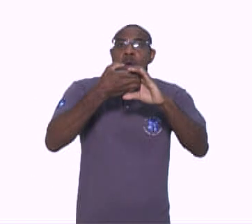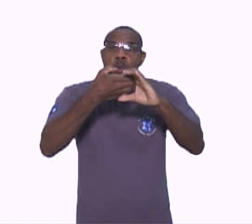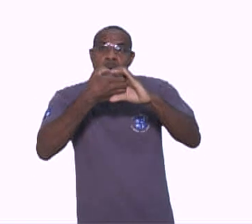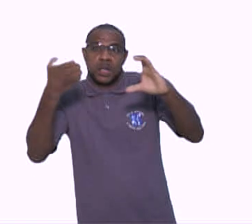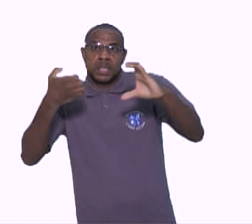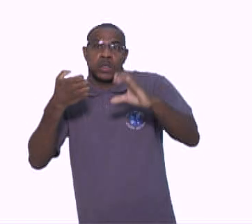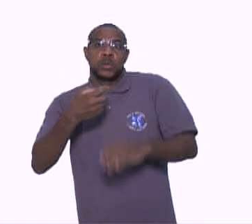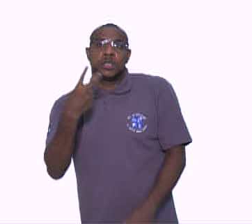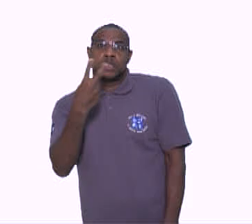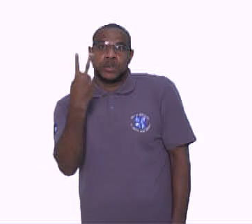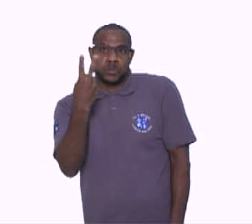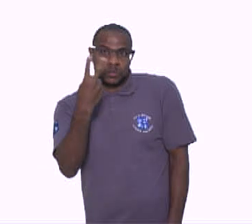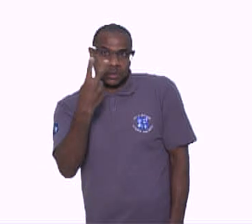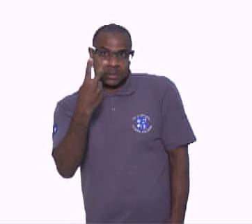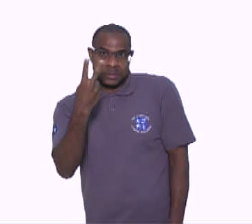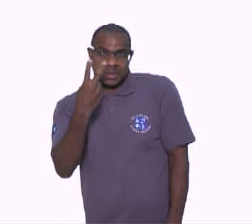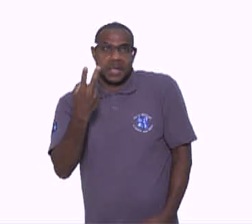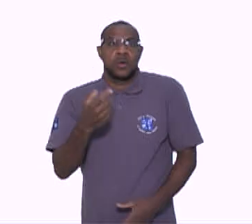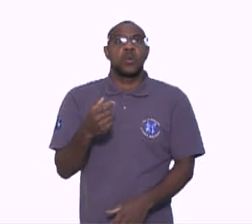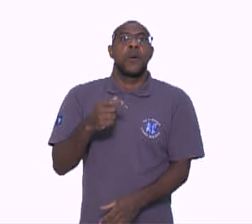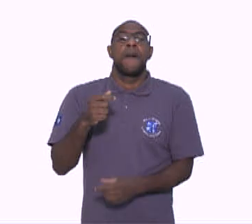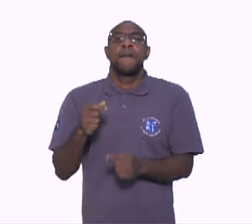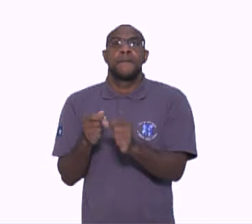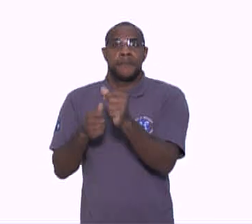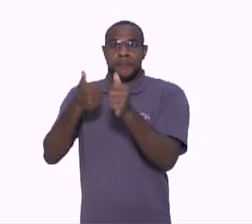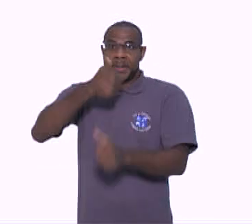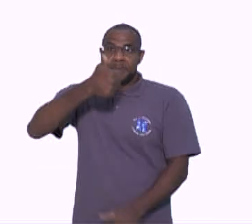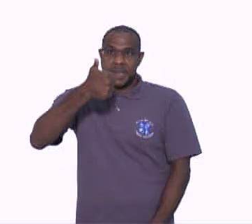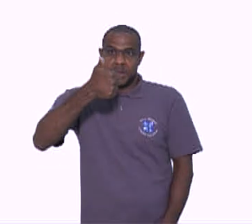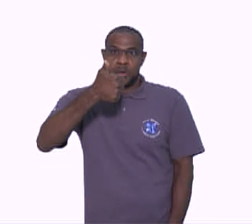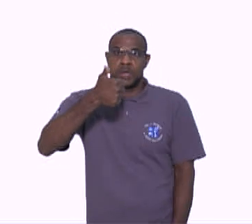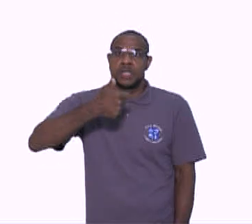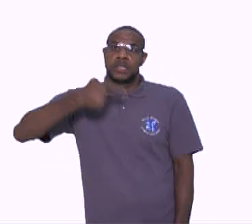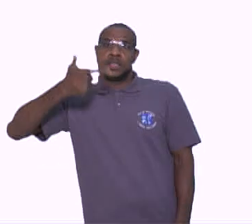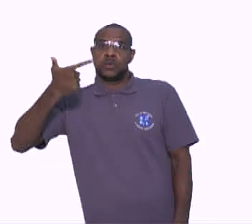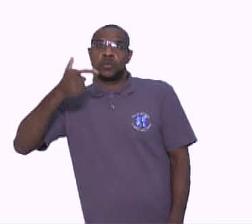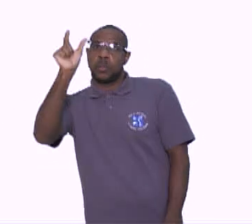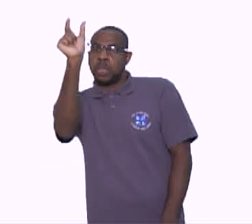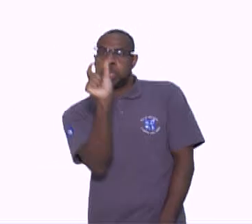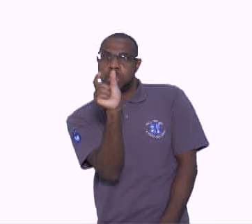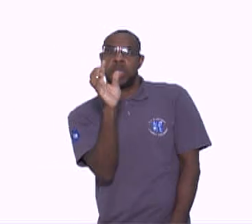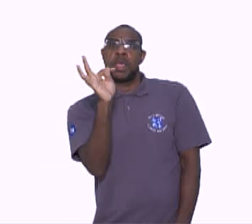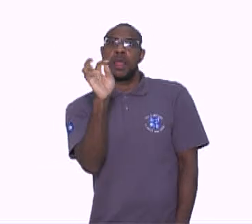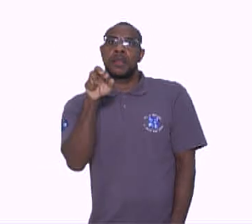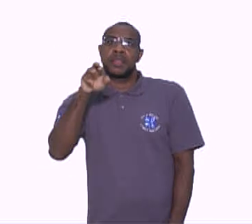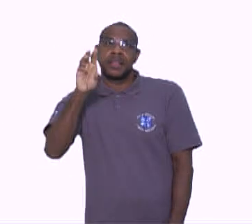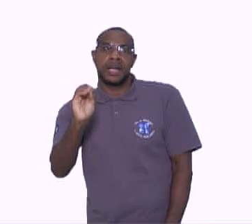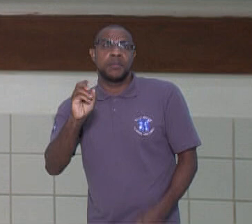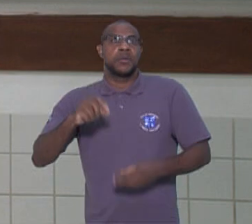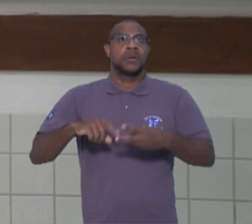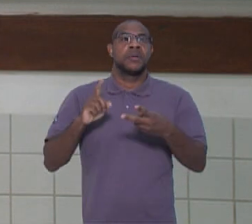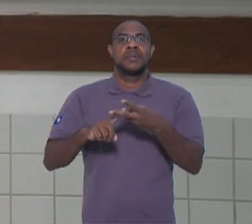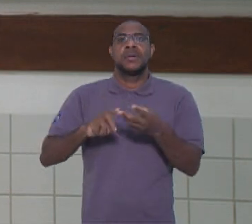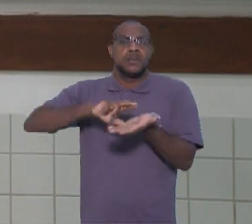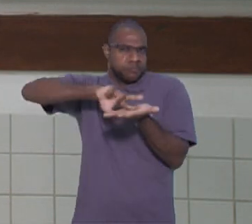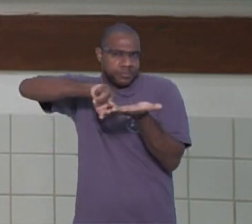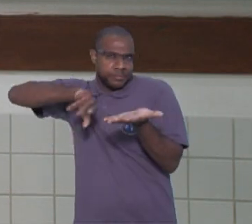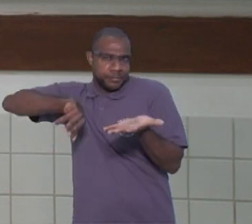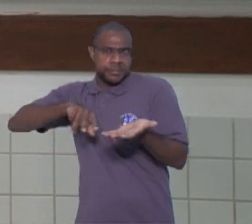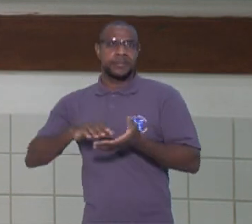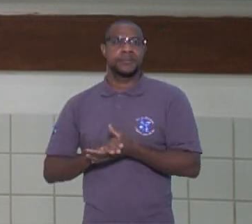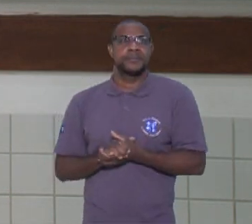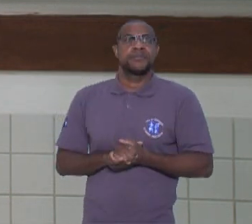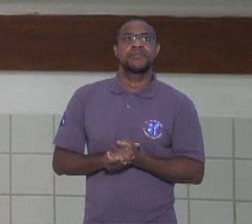primeiro e terceiro termos. E resolução de uma equação do segundo grau pelo método de tentativa e erro.